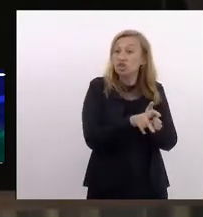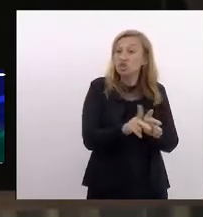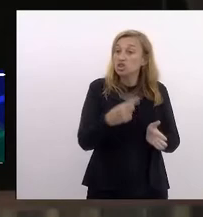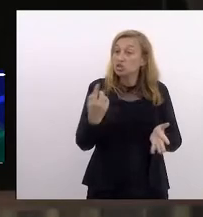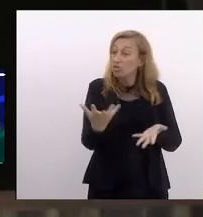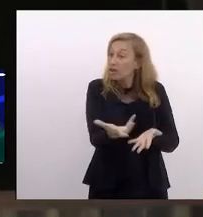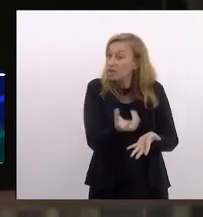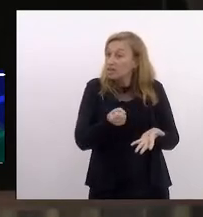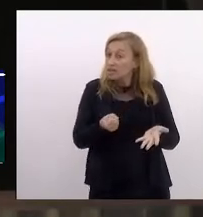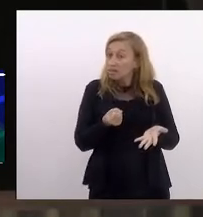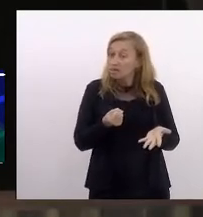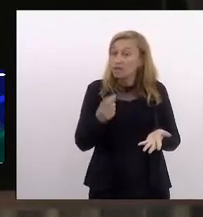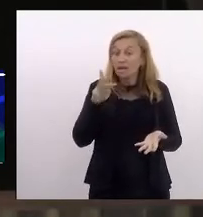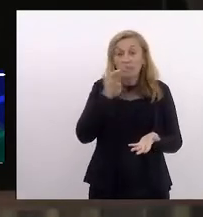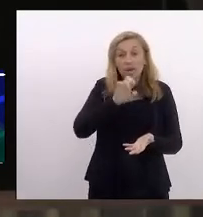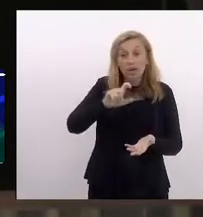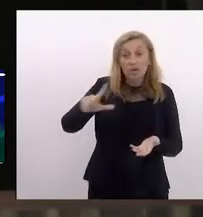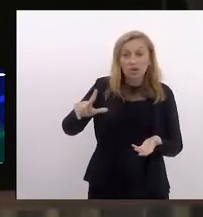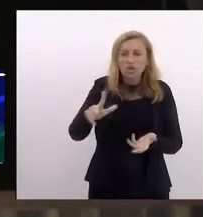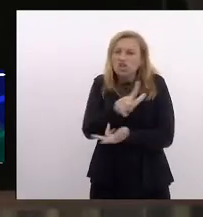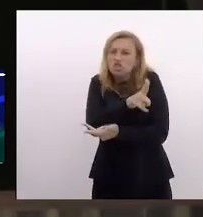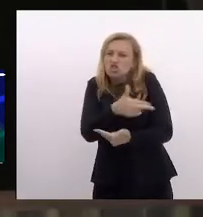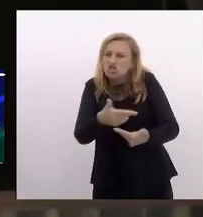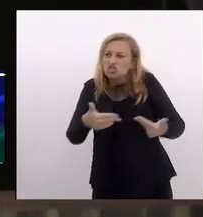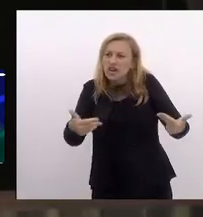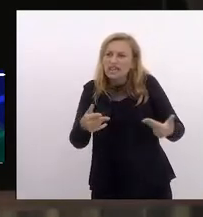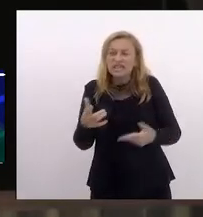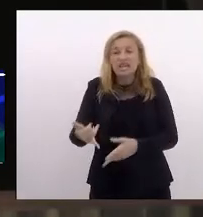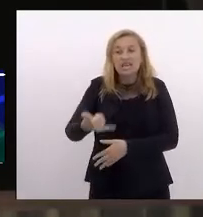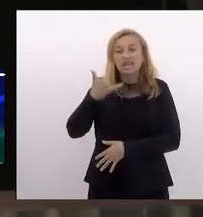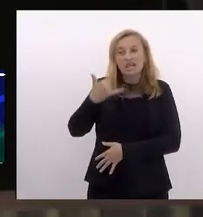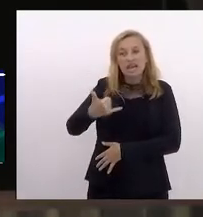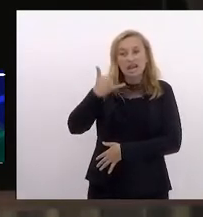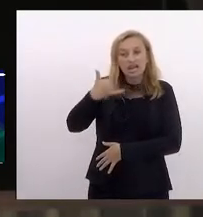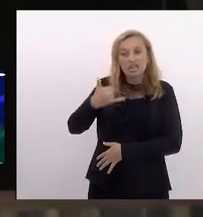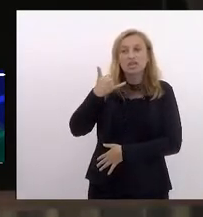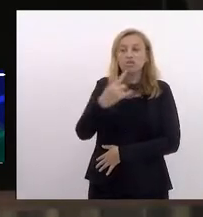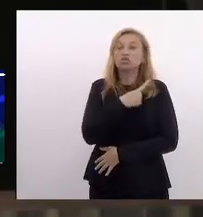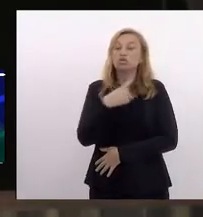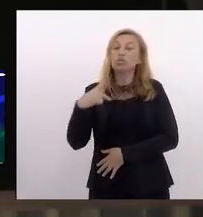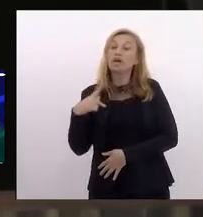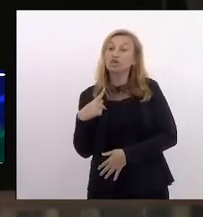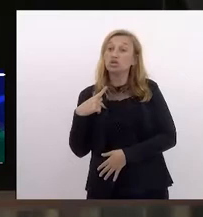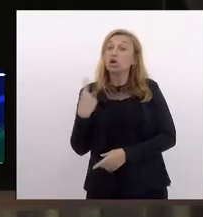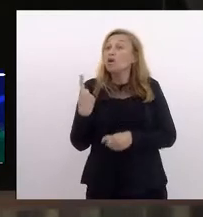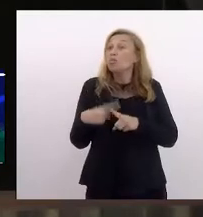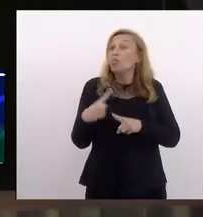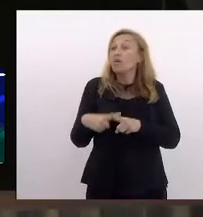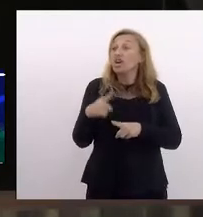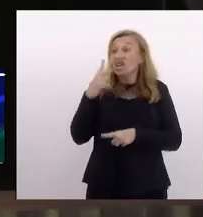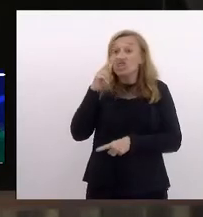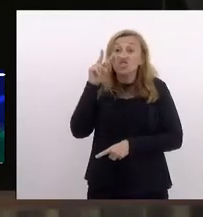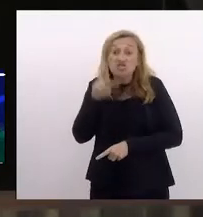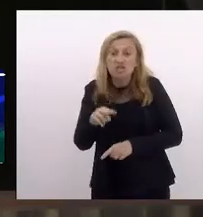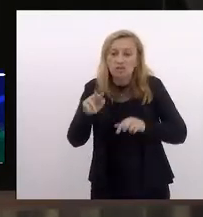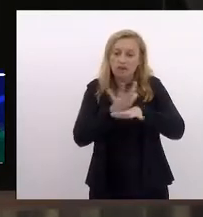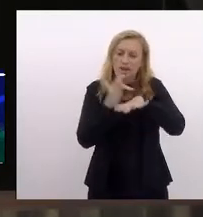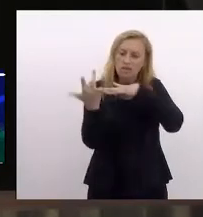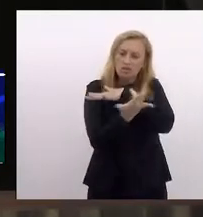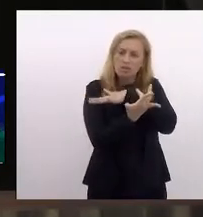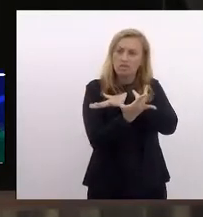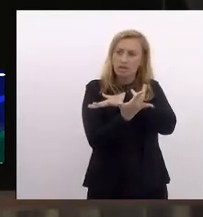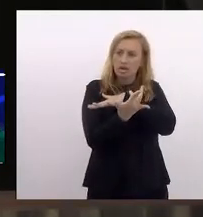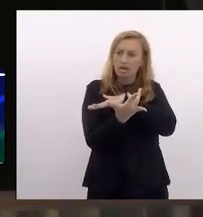que nos recebêssemos liberou tivessem que ligações de Pastores porque eles viram nas redes